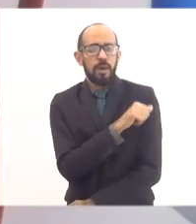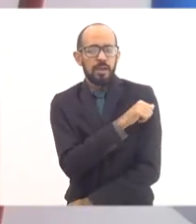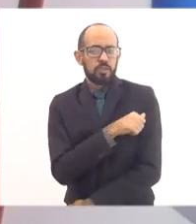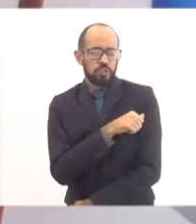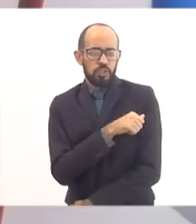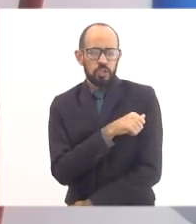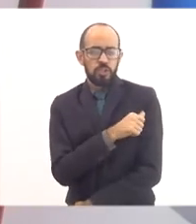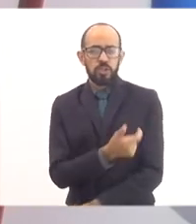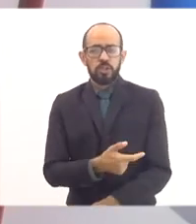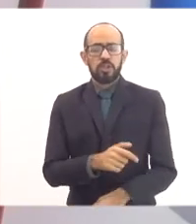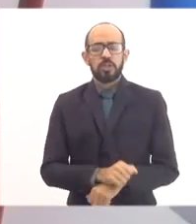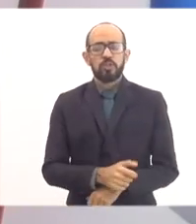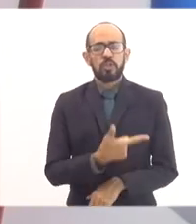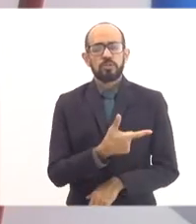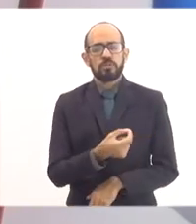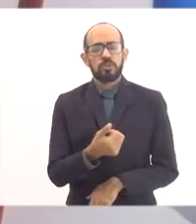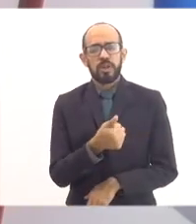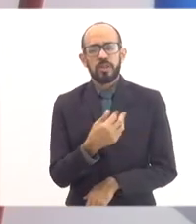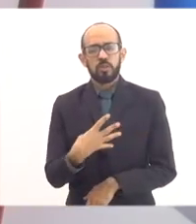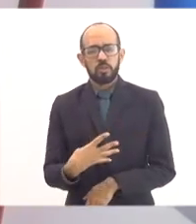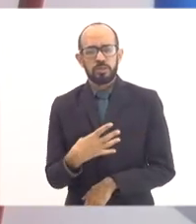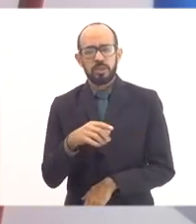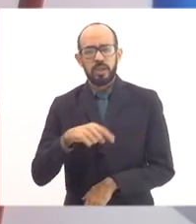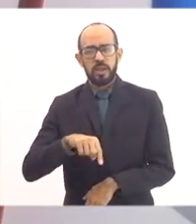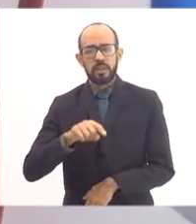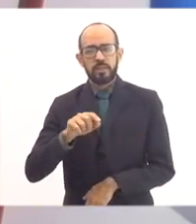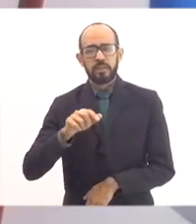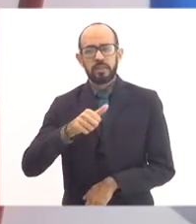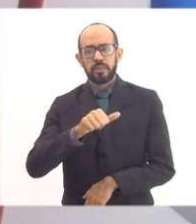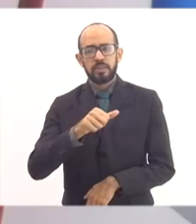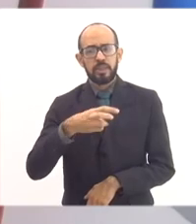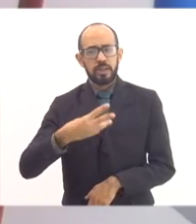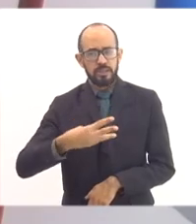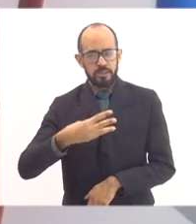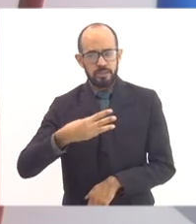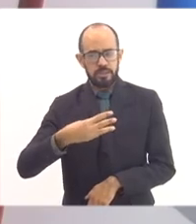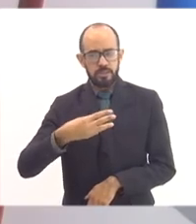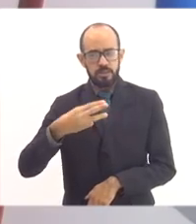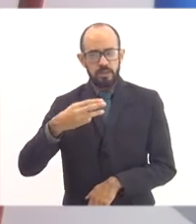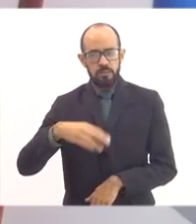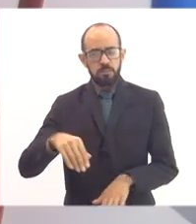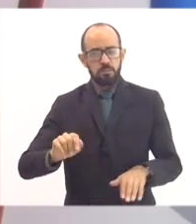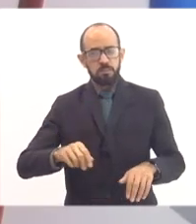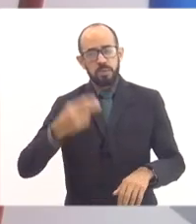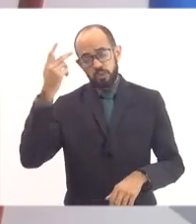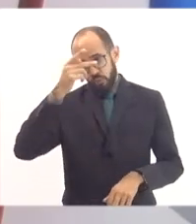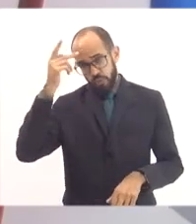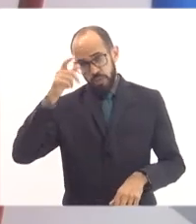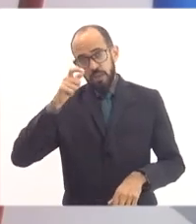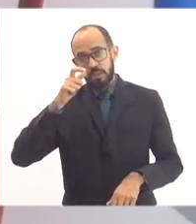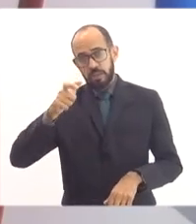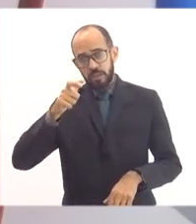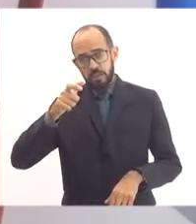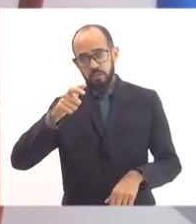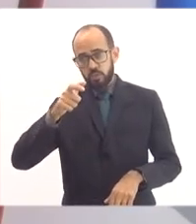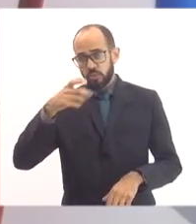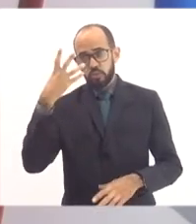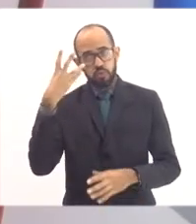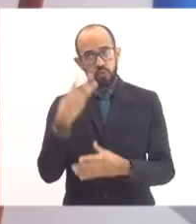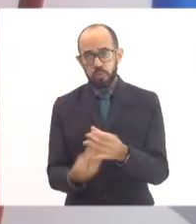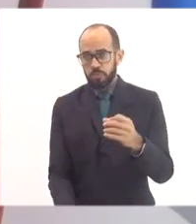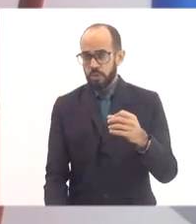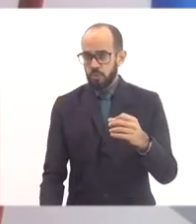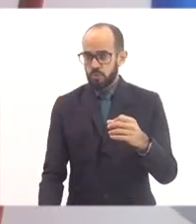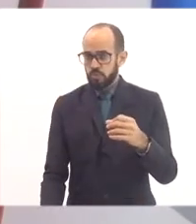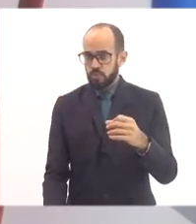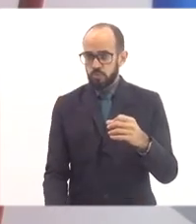para o curso. É o caso daqueles 13 candidatos que a gente já discutiu em audiências anteriores, que sumiram na publicação